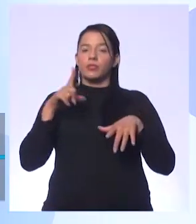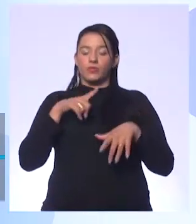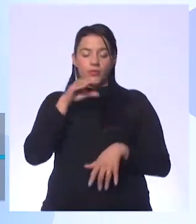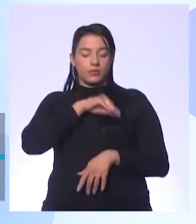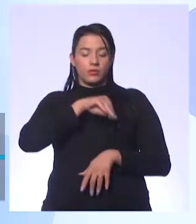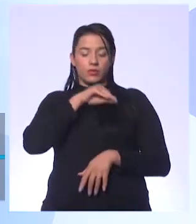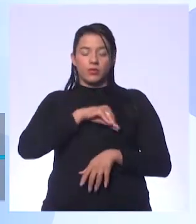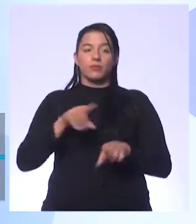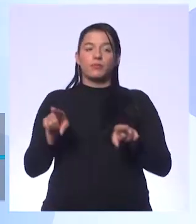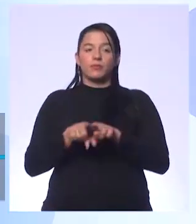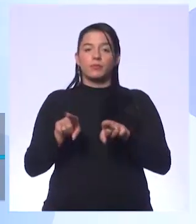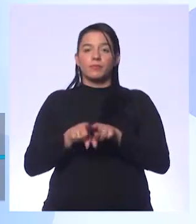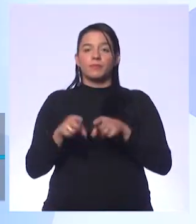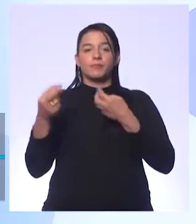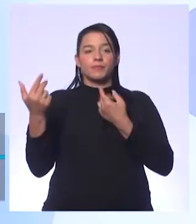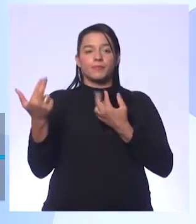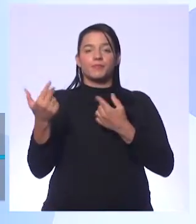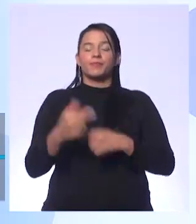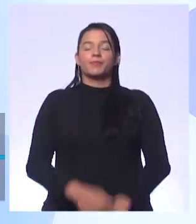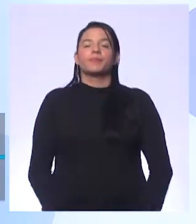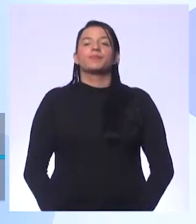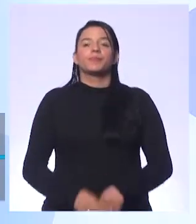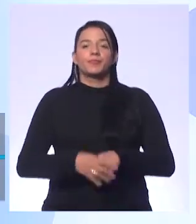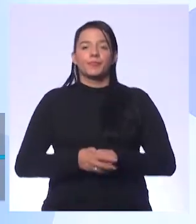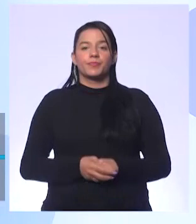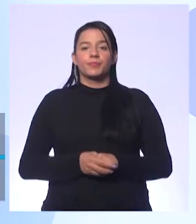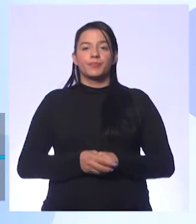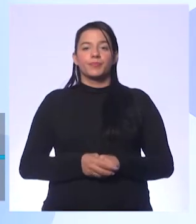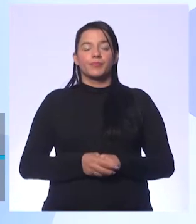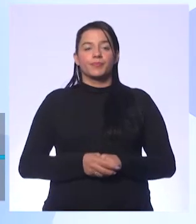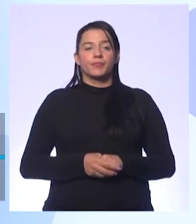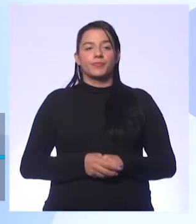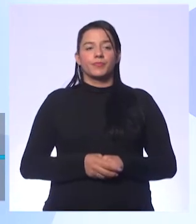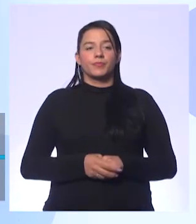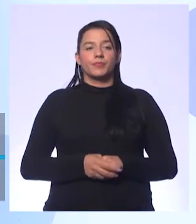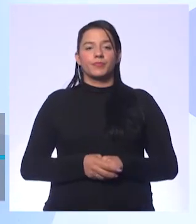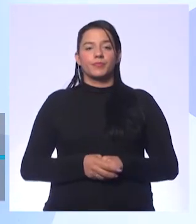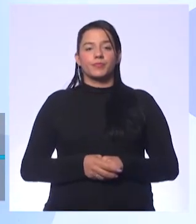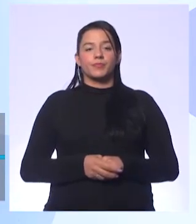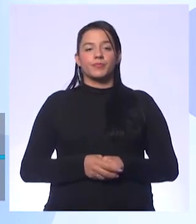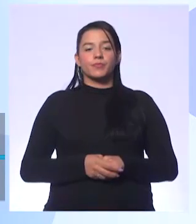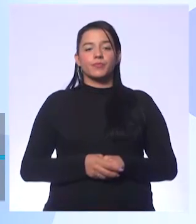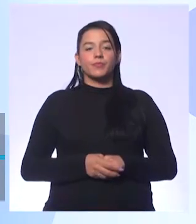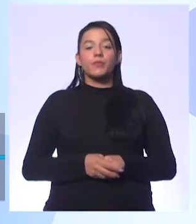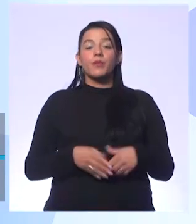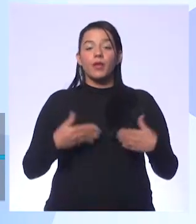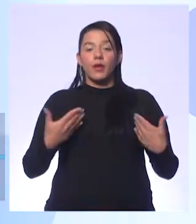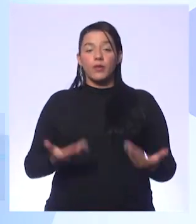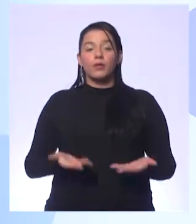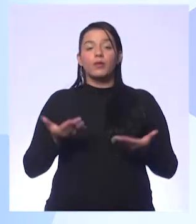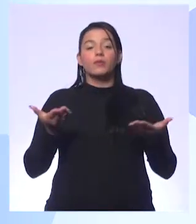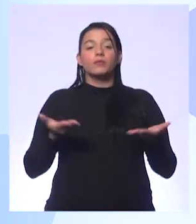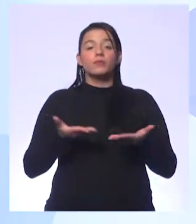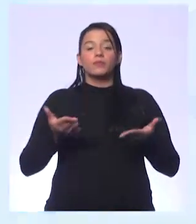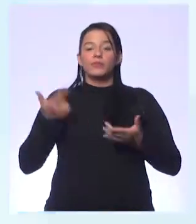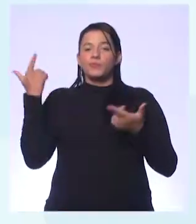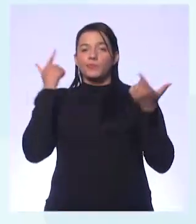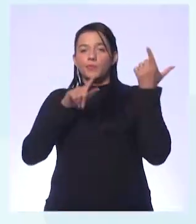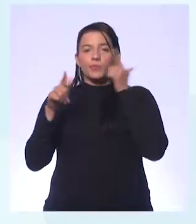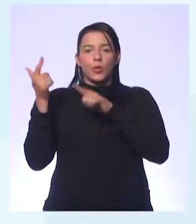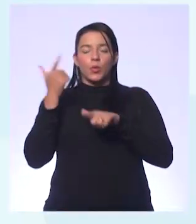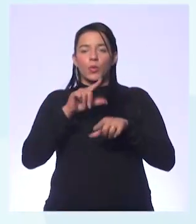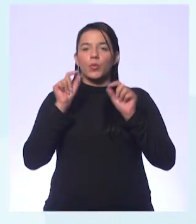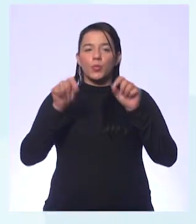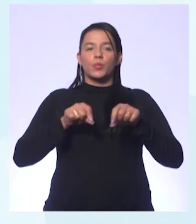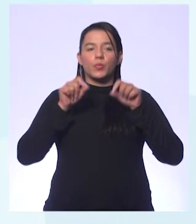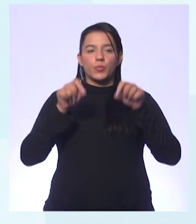algum salário lá no parlamento. Está bem? E aí, vamos às conquistas. Dá uma olhadinha, pessoal.